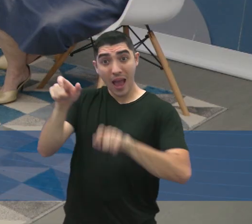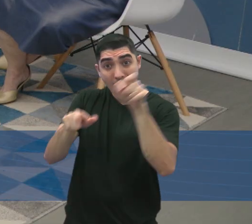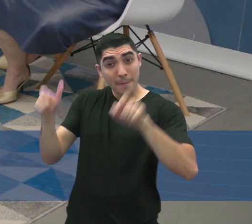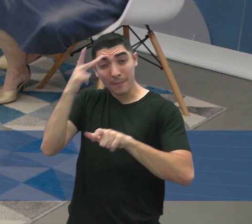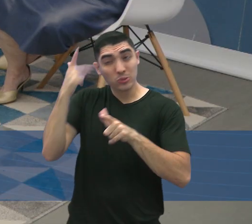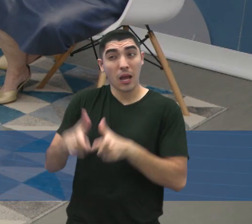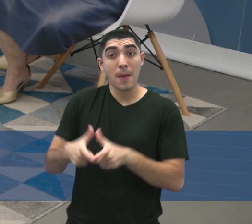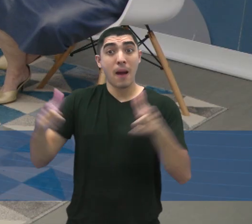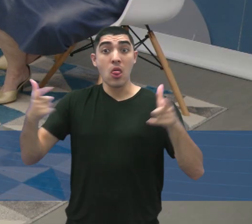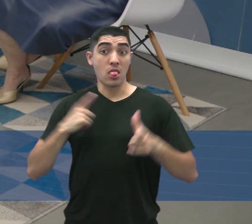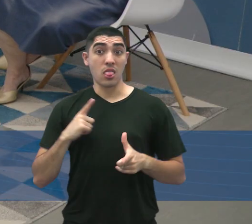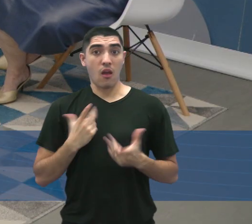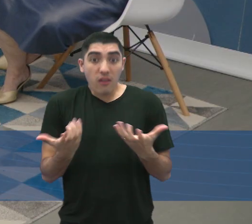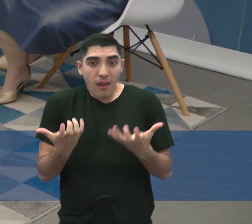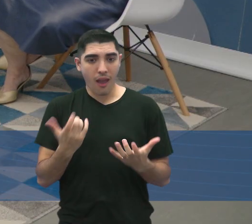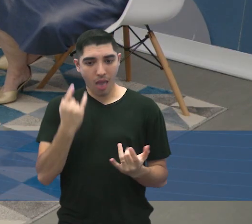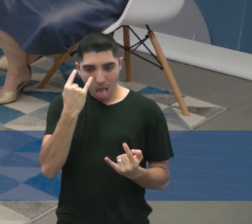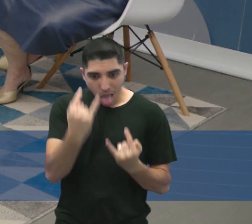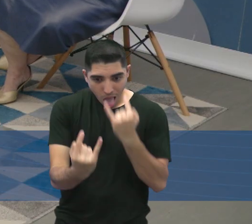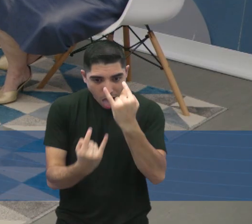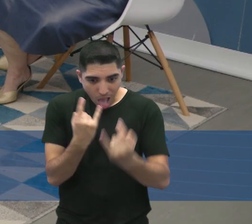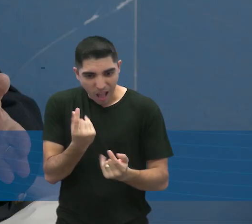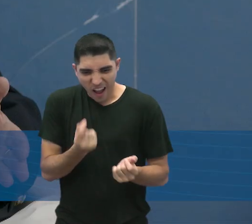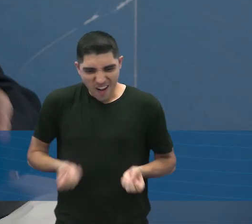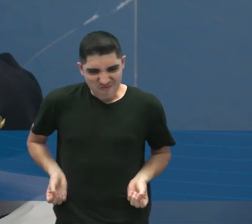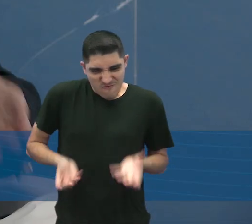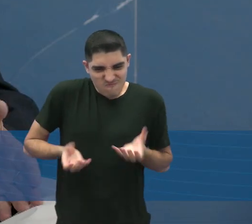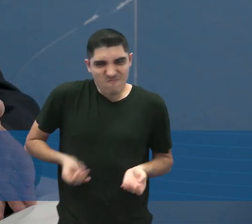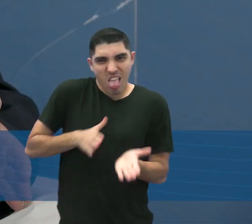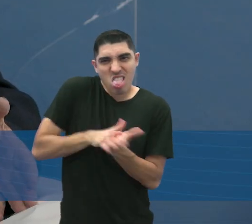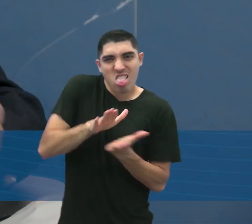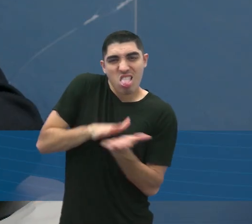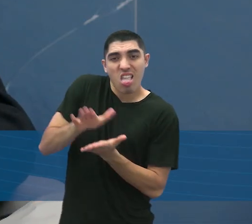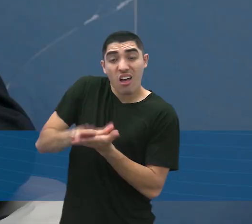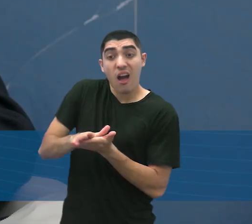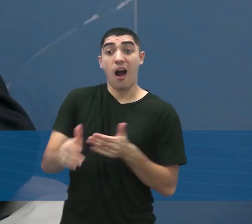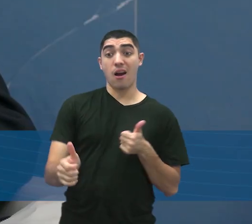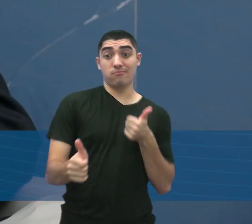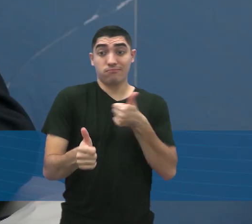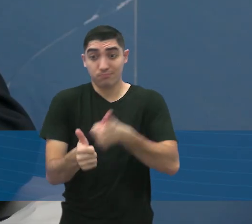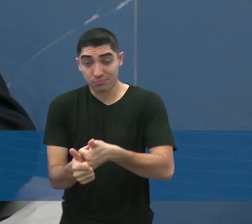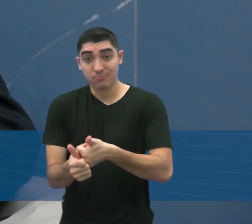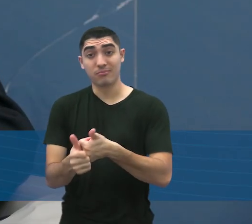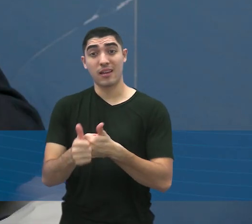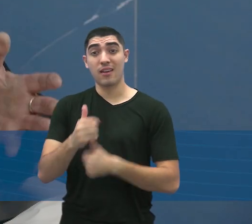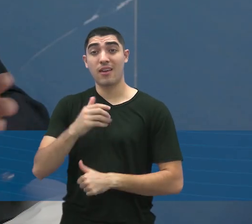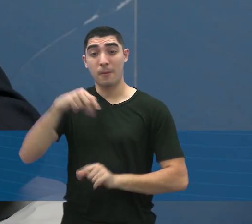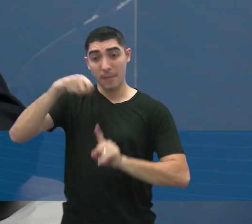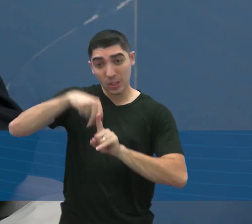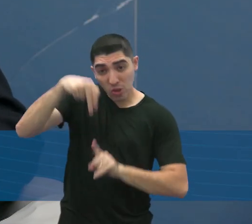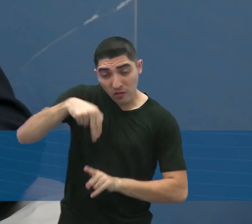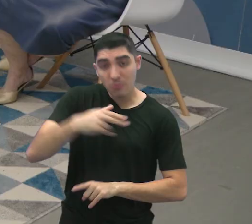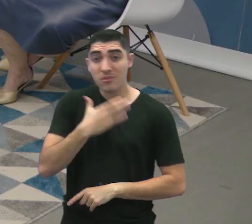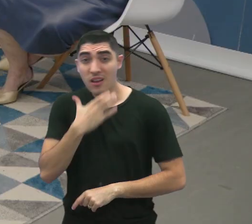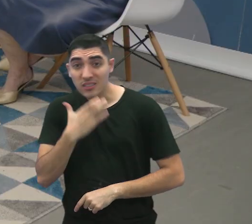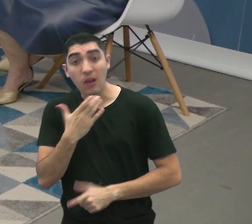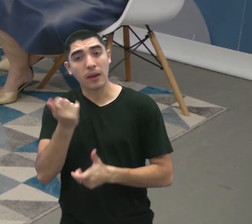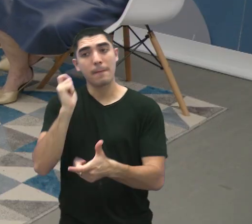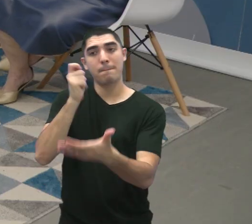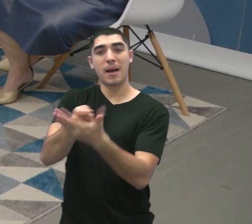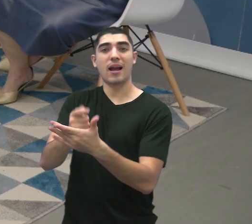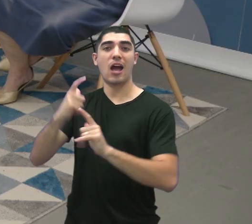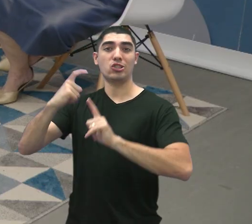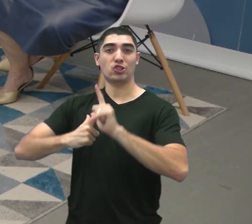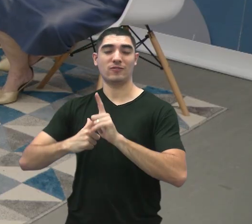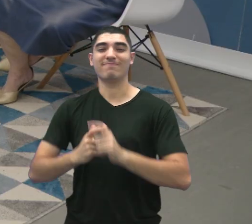gastem mais e fiquem endividadas, e quando chega no final do ano, usa o 13º para pagar a dívida. E não para... É tentador, a